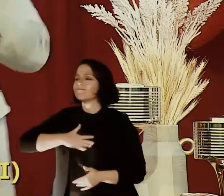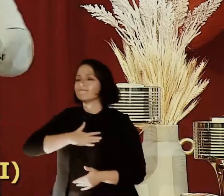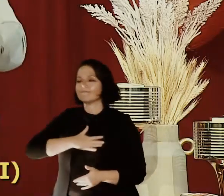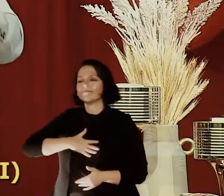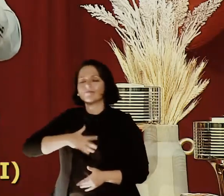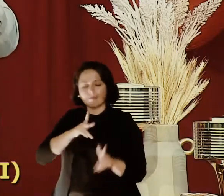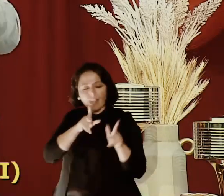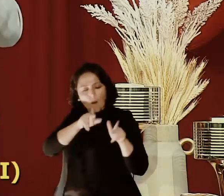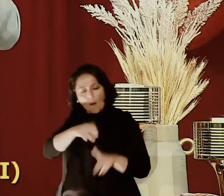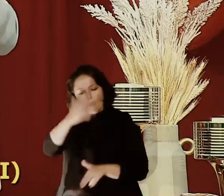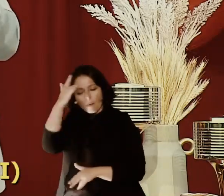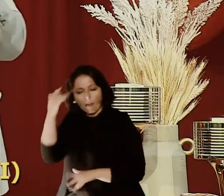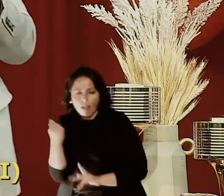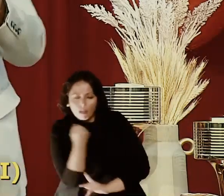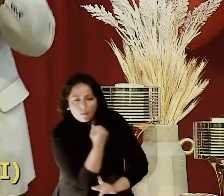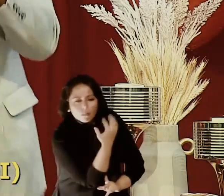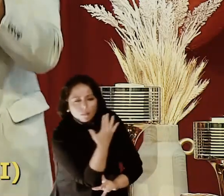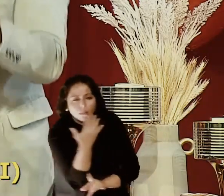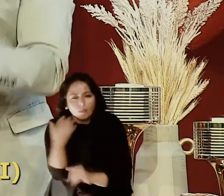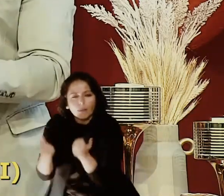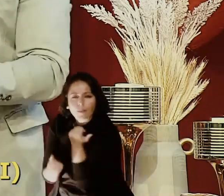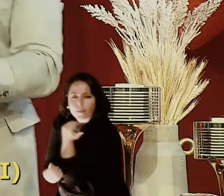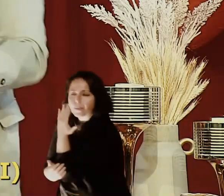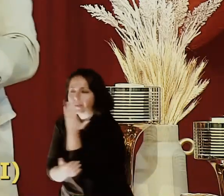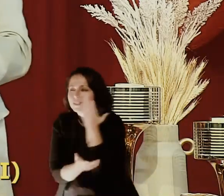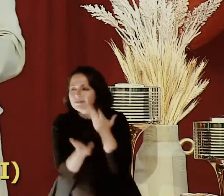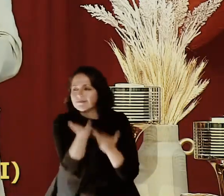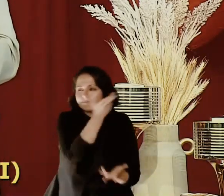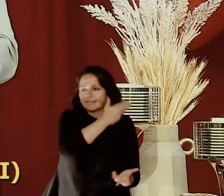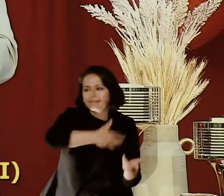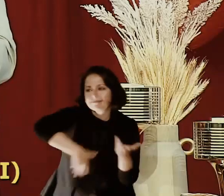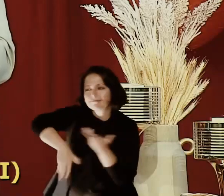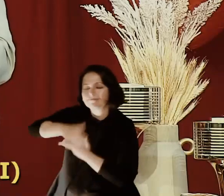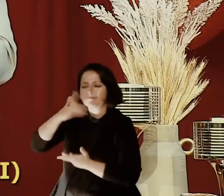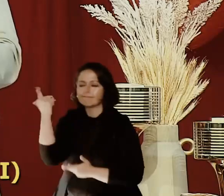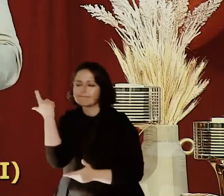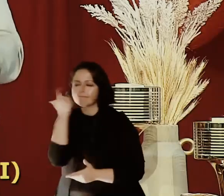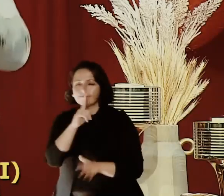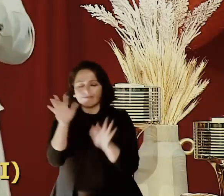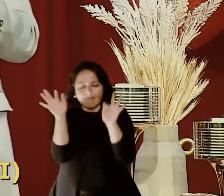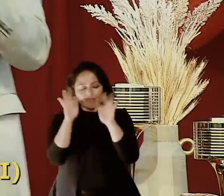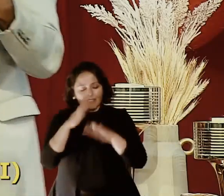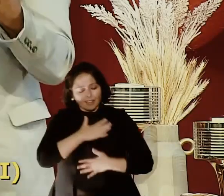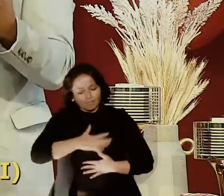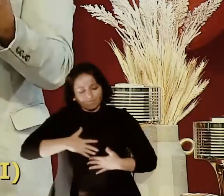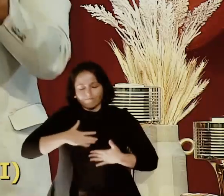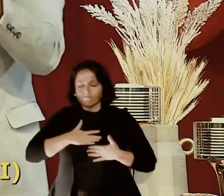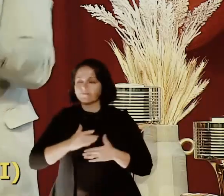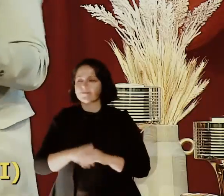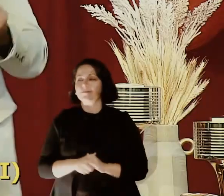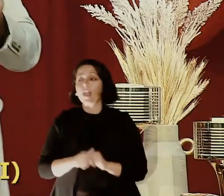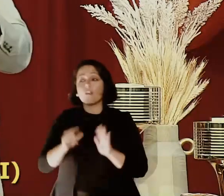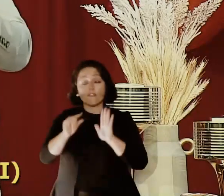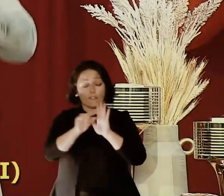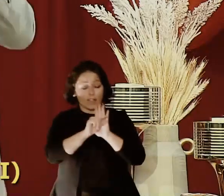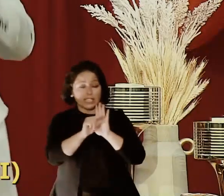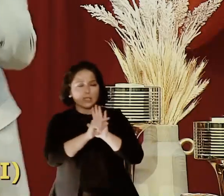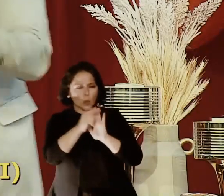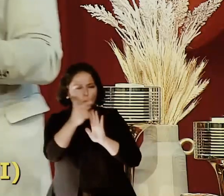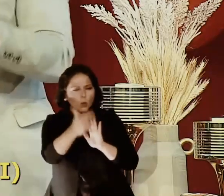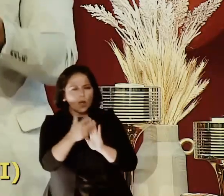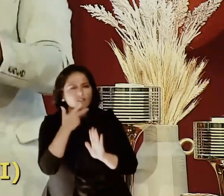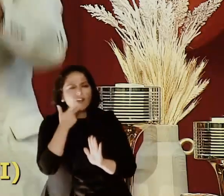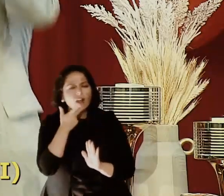colheita, como os que exultam quando dividem os bens tomados na batalha. E aqui, queridos, nesse verso 2, a gente vê